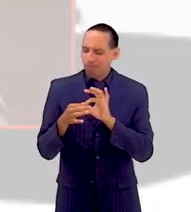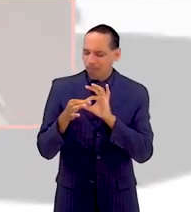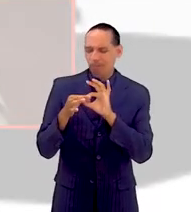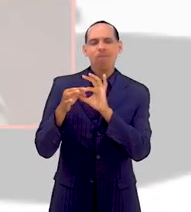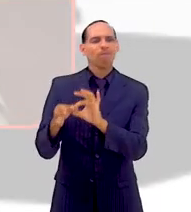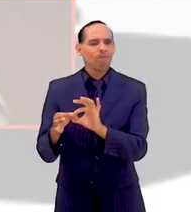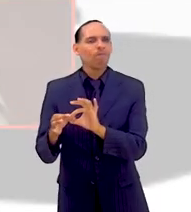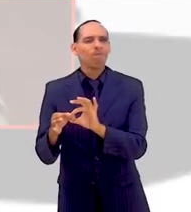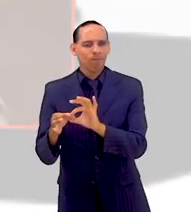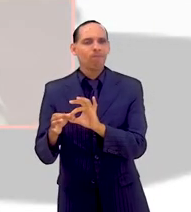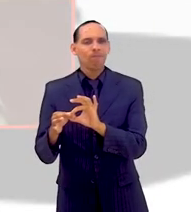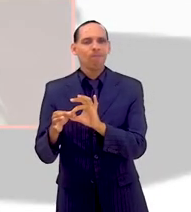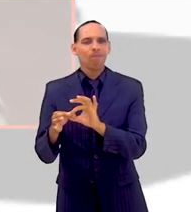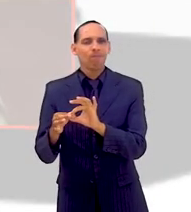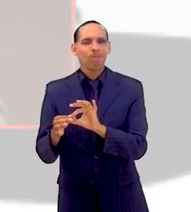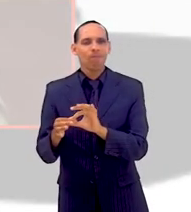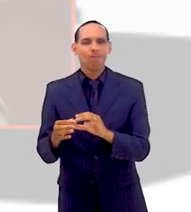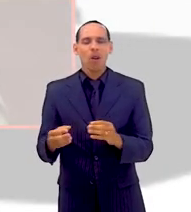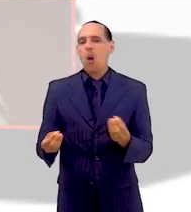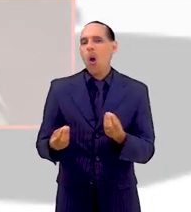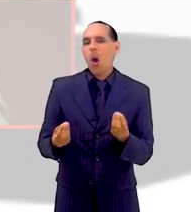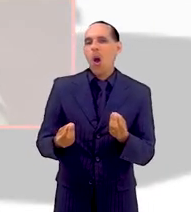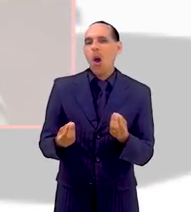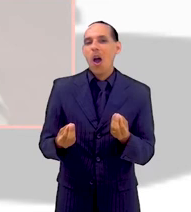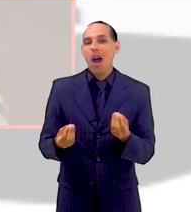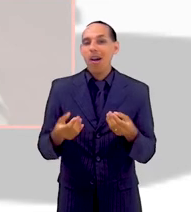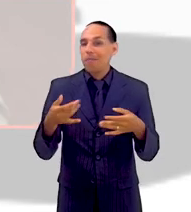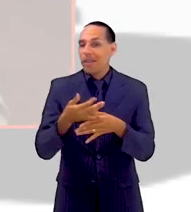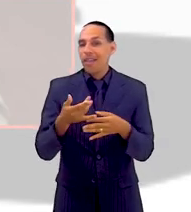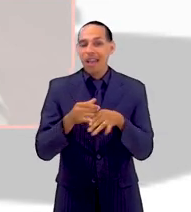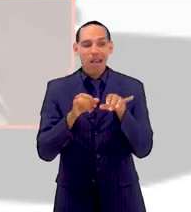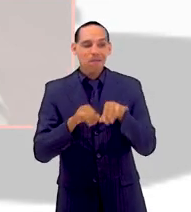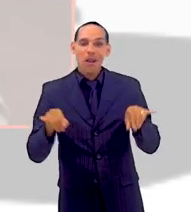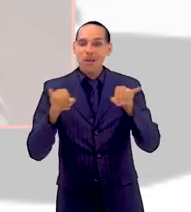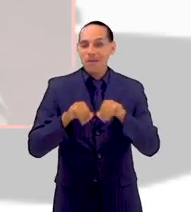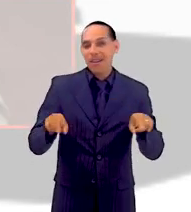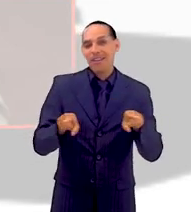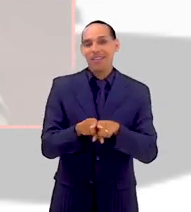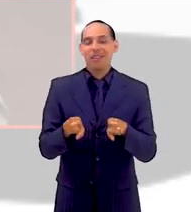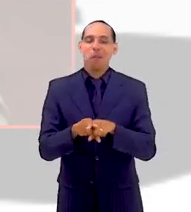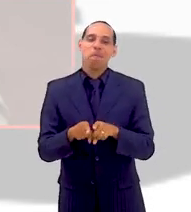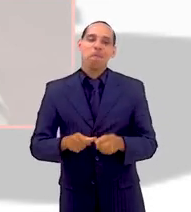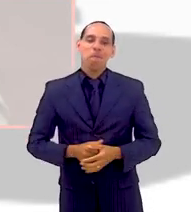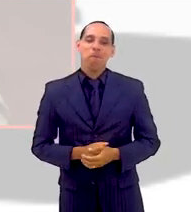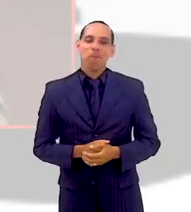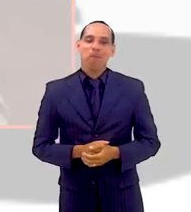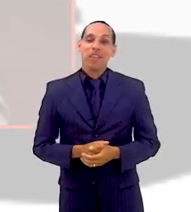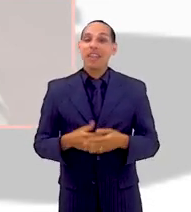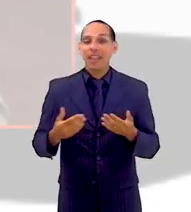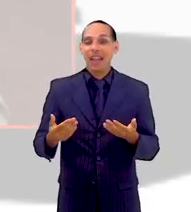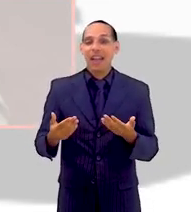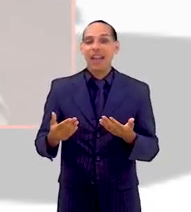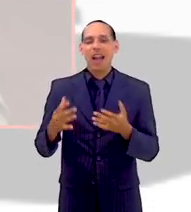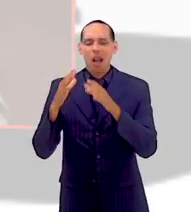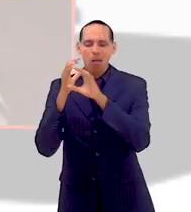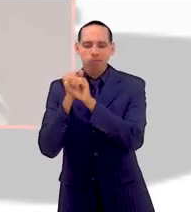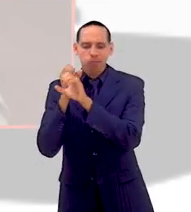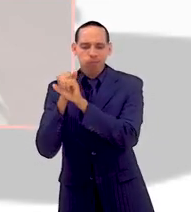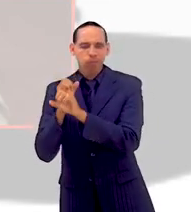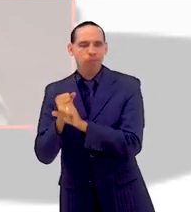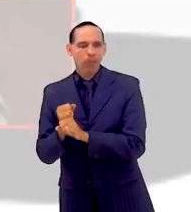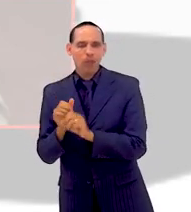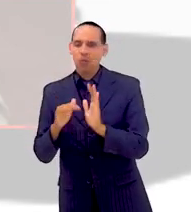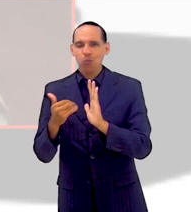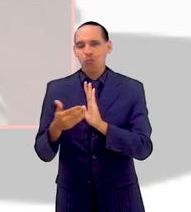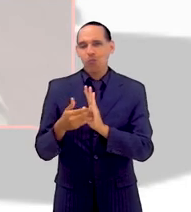forças, uniram forças no sentido de divulgar essa cidade e todo esse somatório daqueles que eu já citei, a